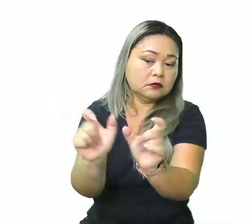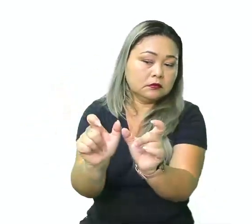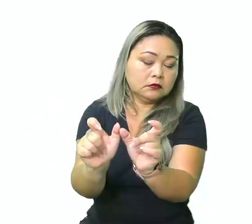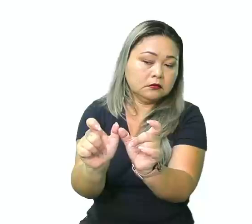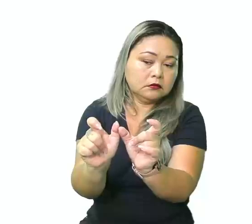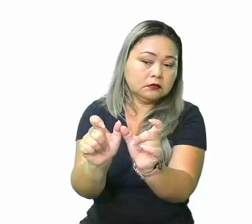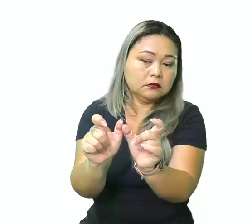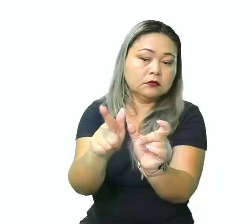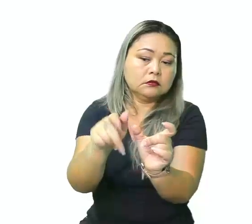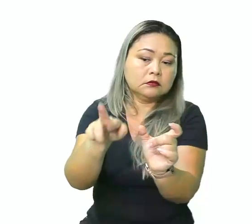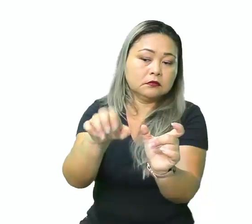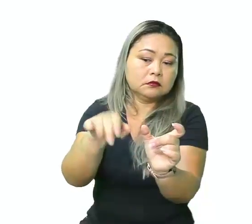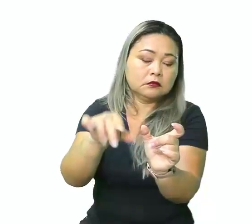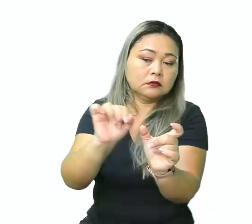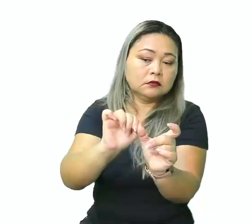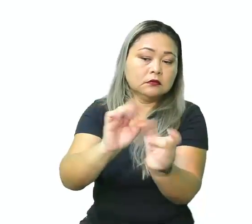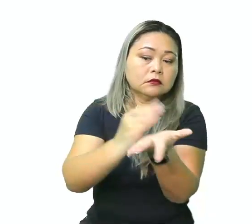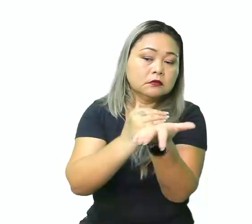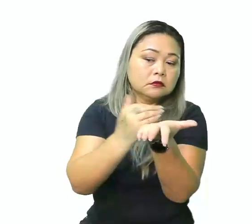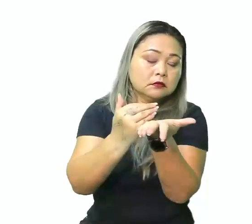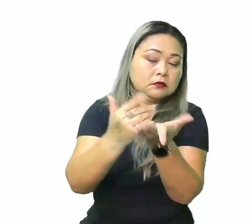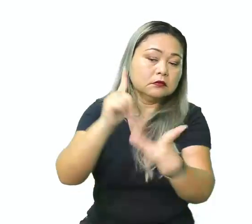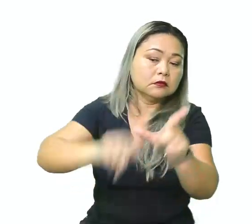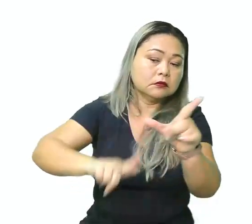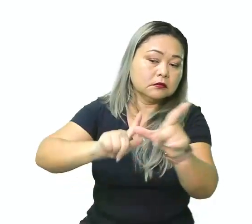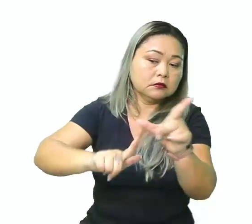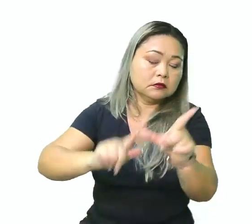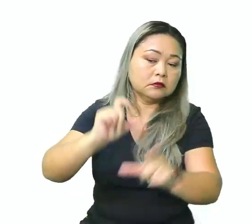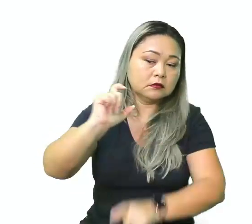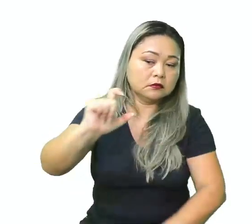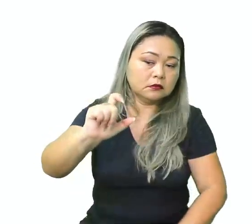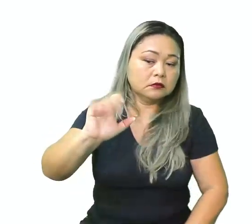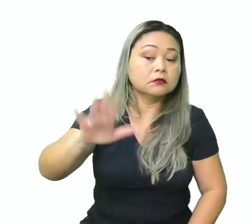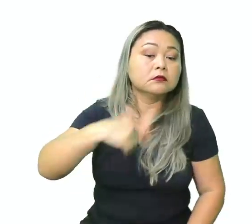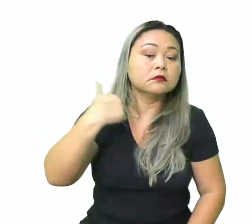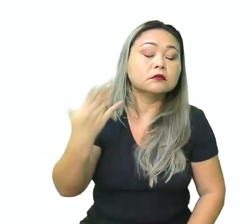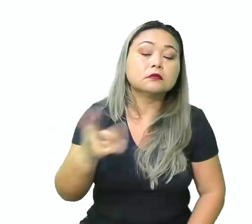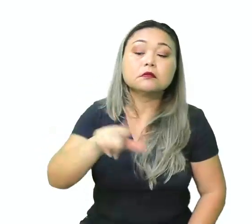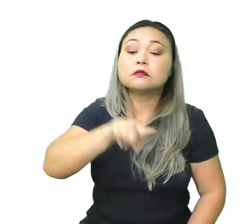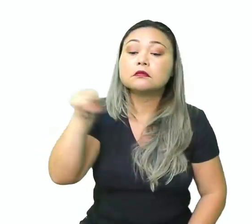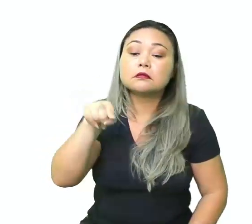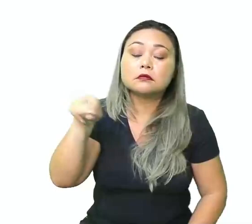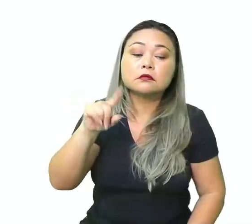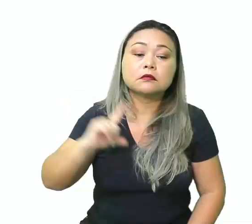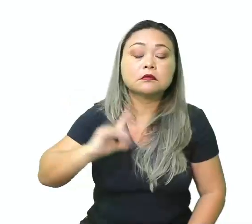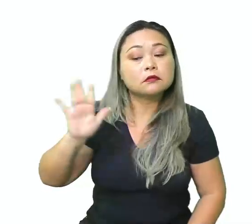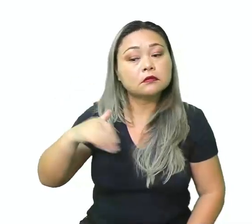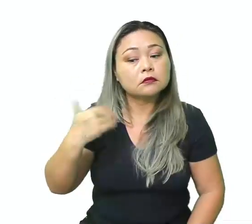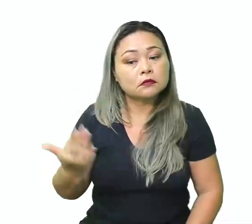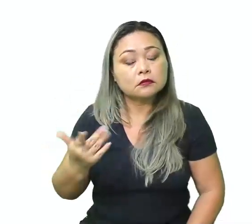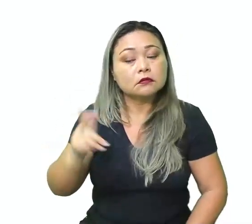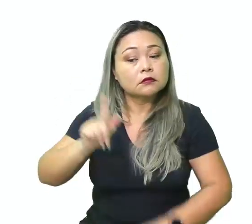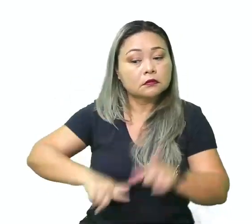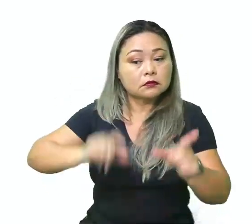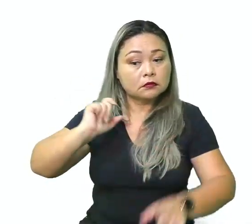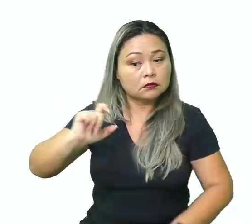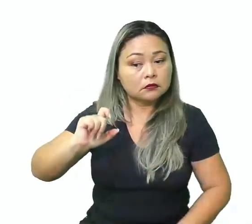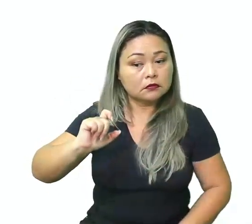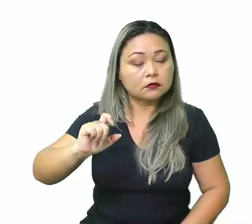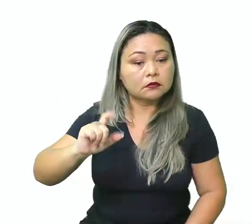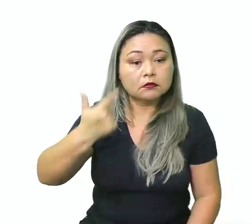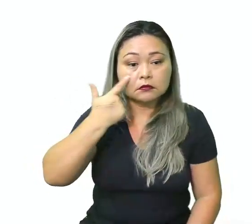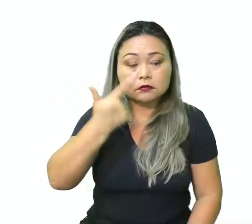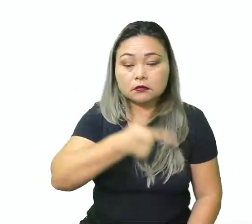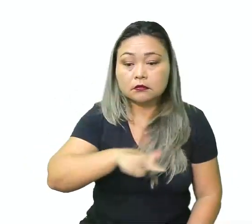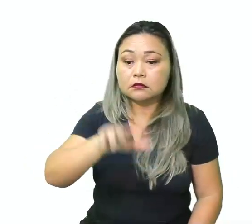que vai definir o gênero com a inicial maiúscula. Qual dessas opções ali tem com a letra maiúscula?